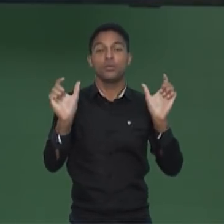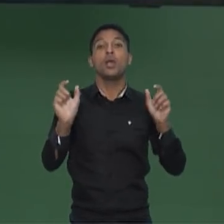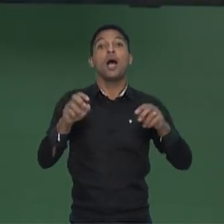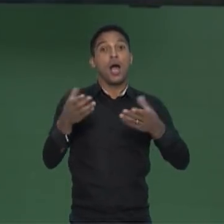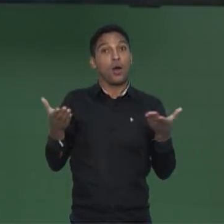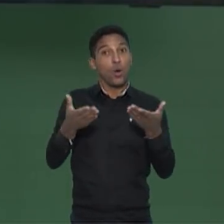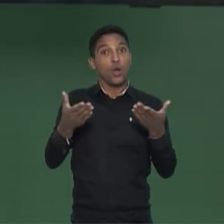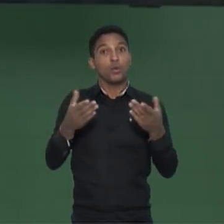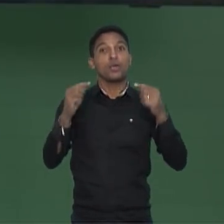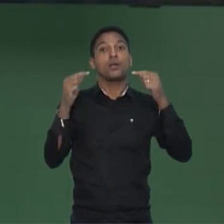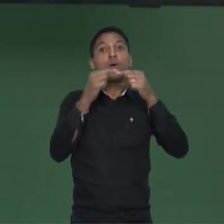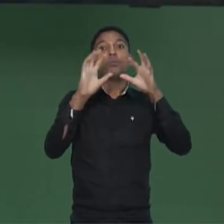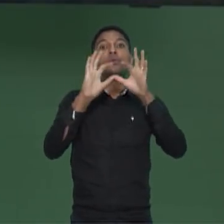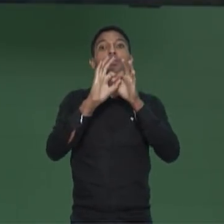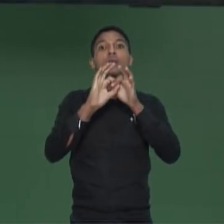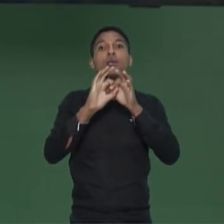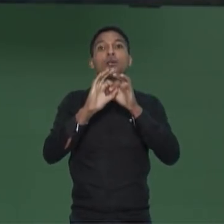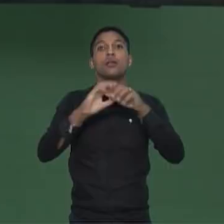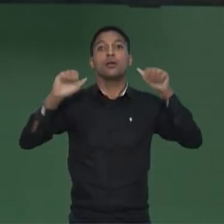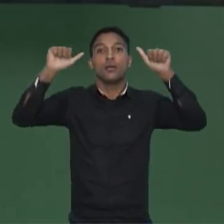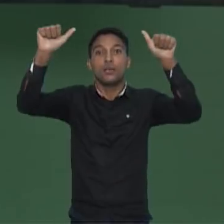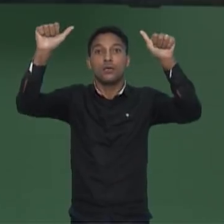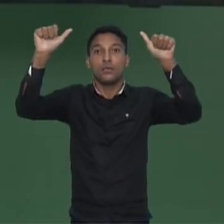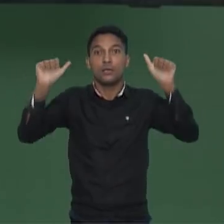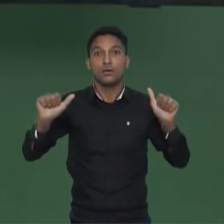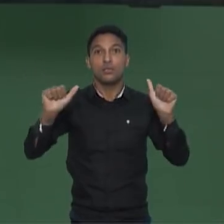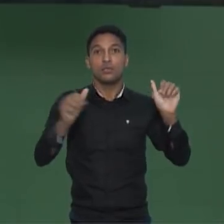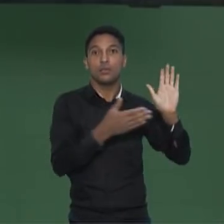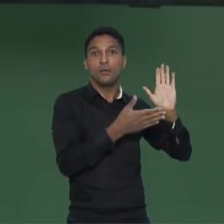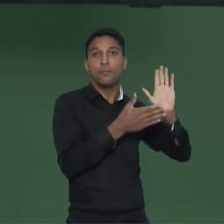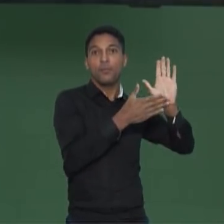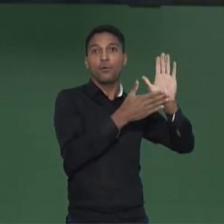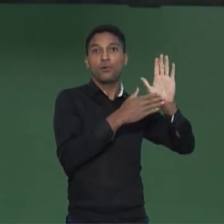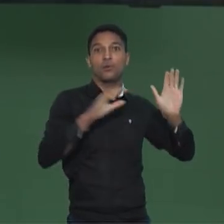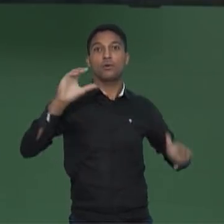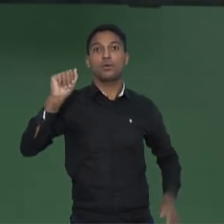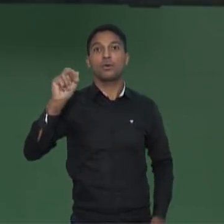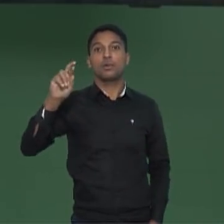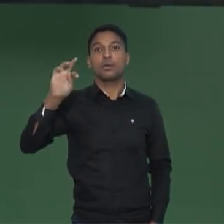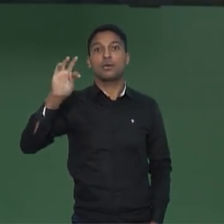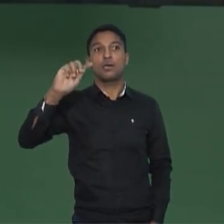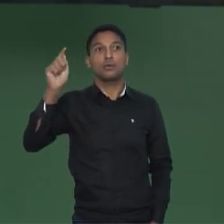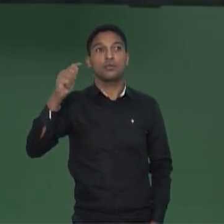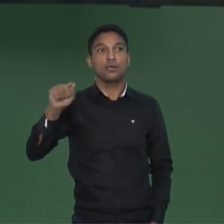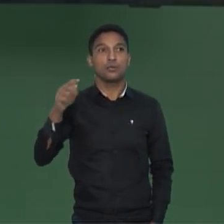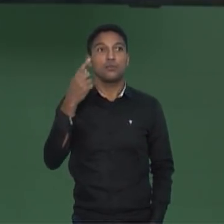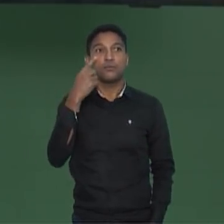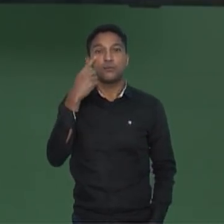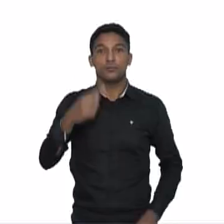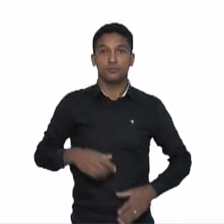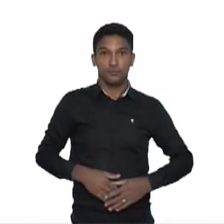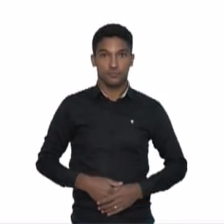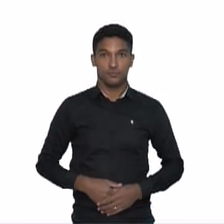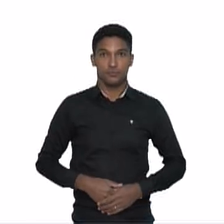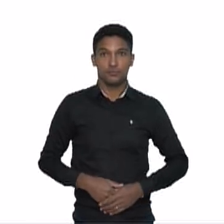regência. Temos aqui um exemplo já do primeiro cartaz. Acompanhe comigo.